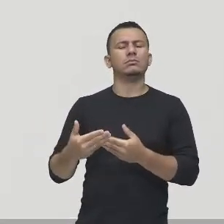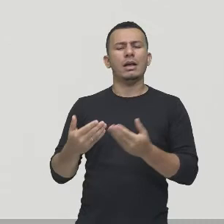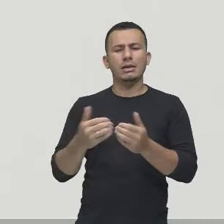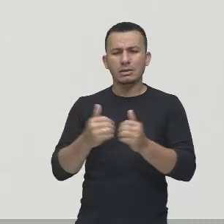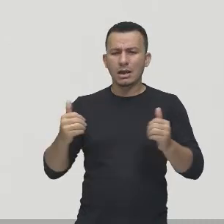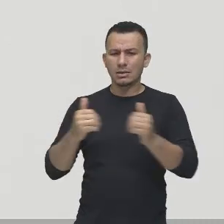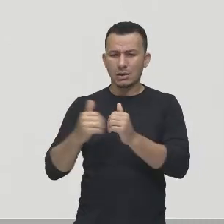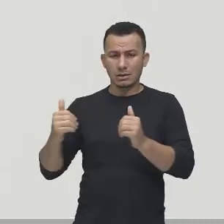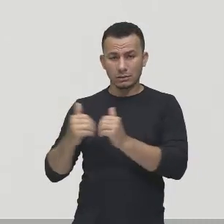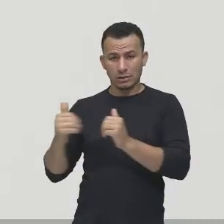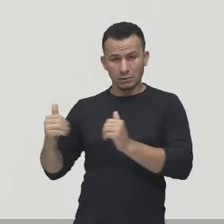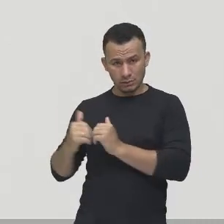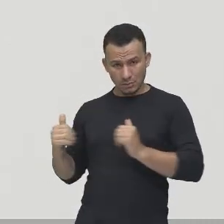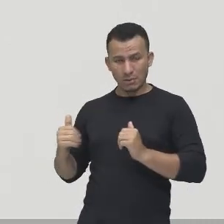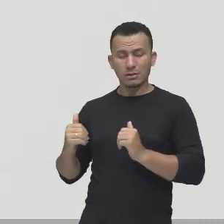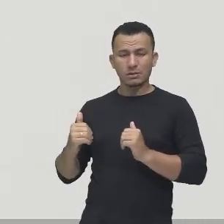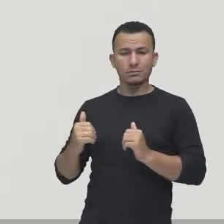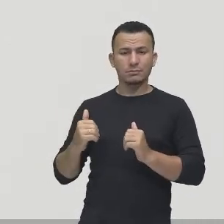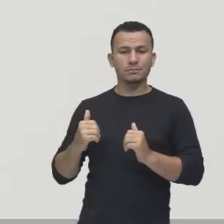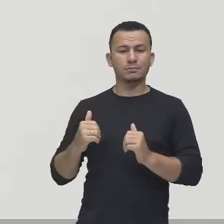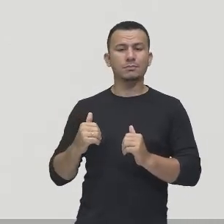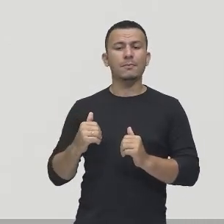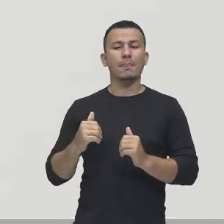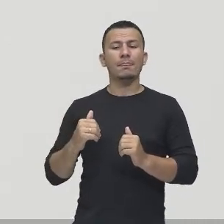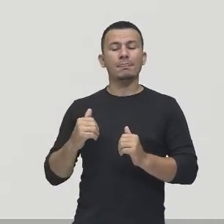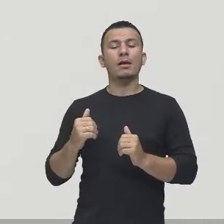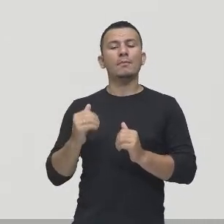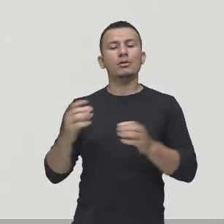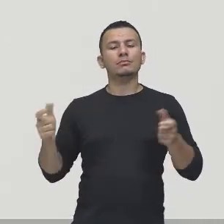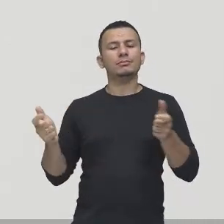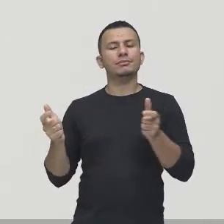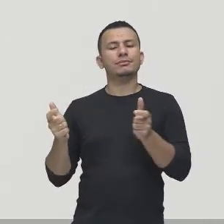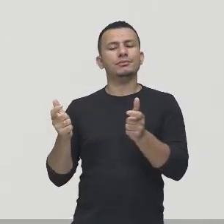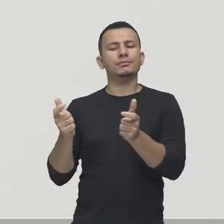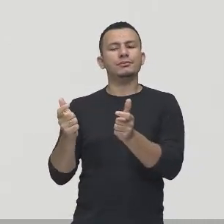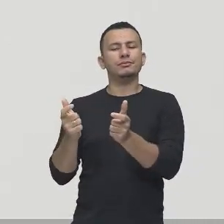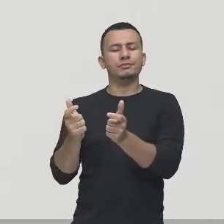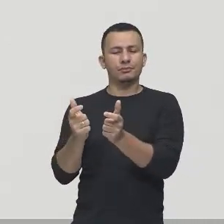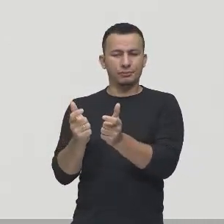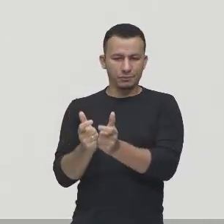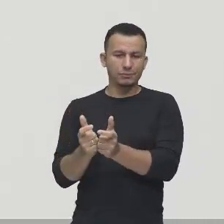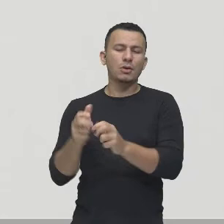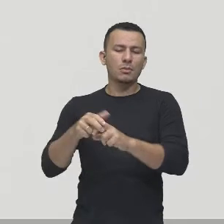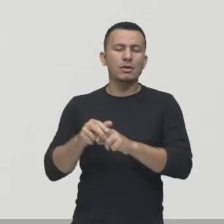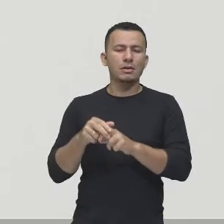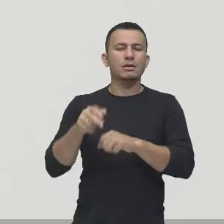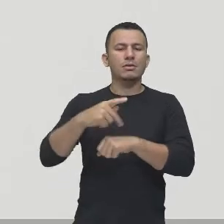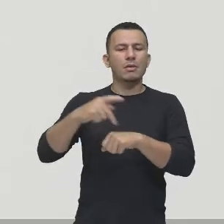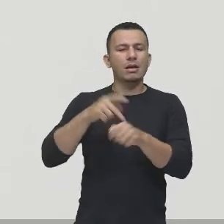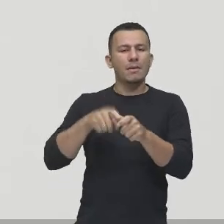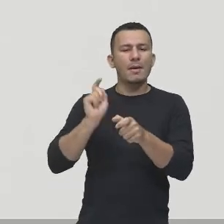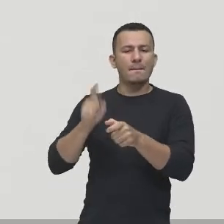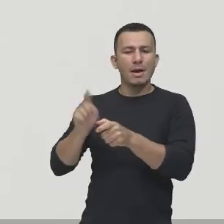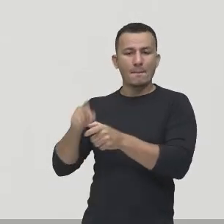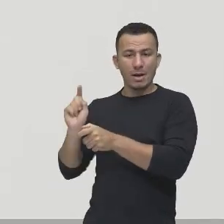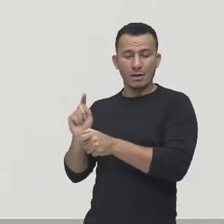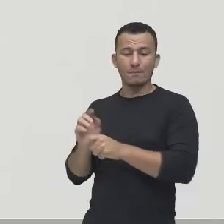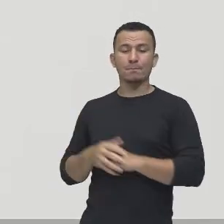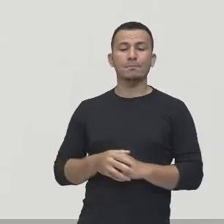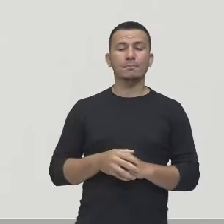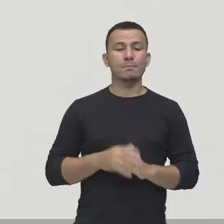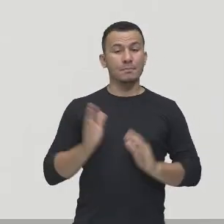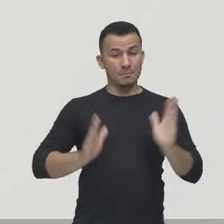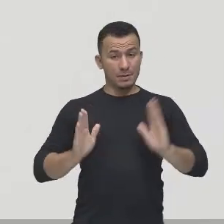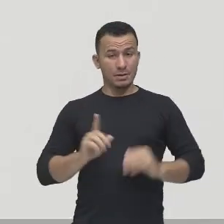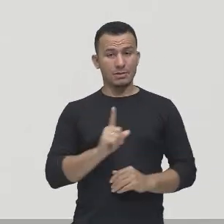desintegração. E aí a Iugoslávia vira só isso aqui, né? Acaba reduzindo. E a gente observa que em 92, a